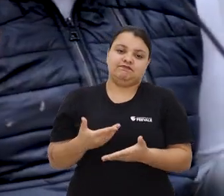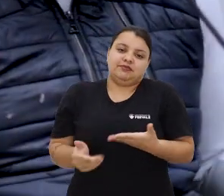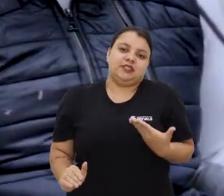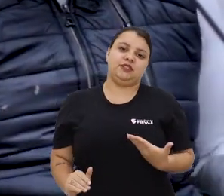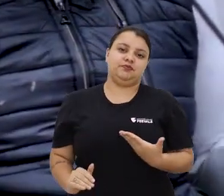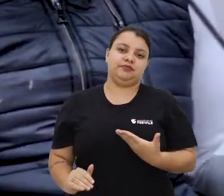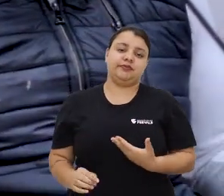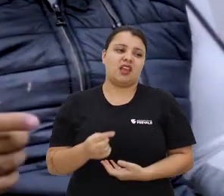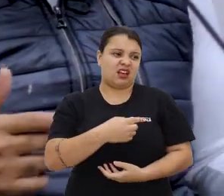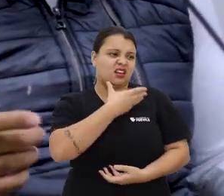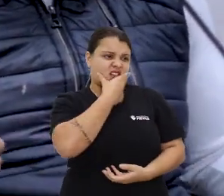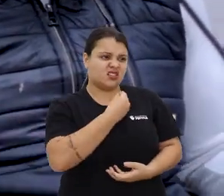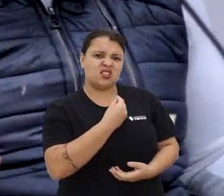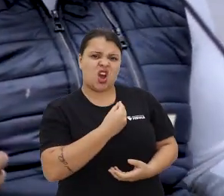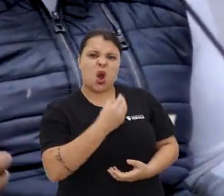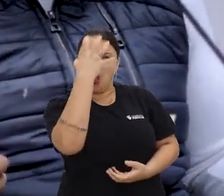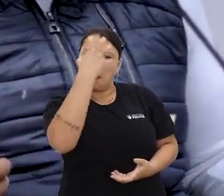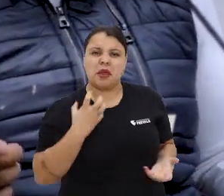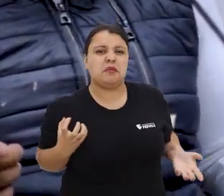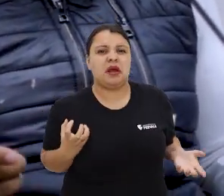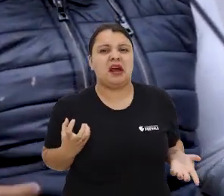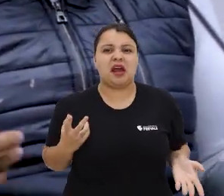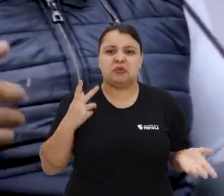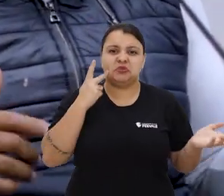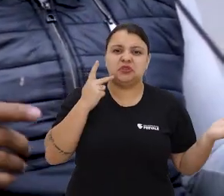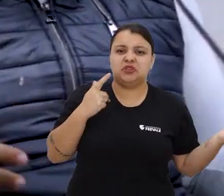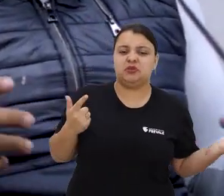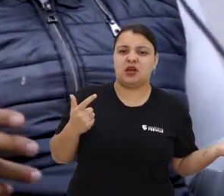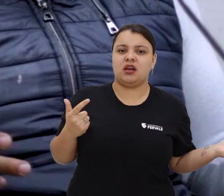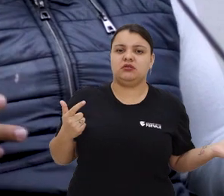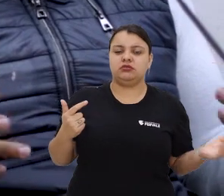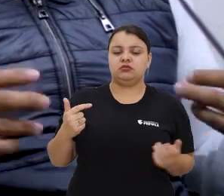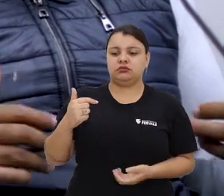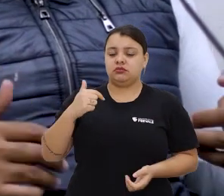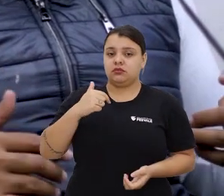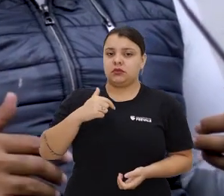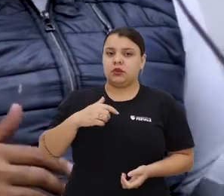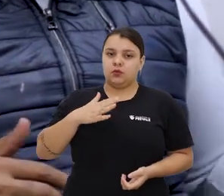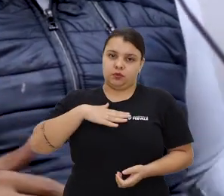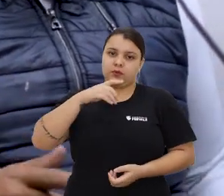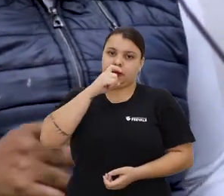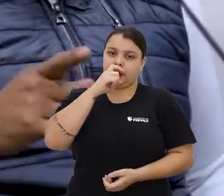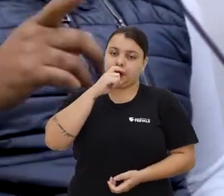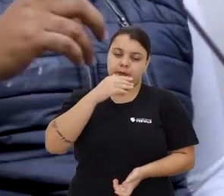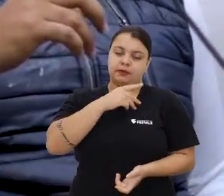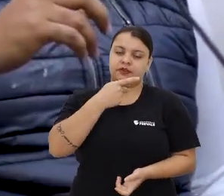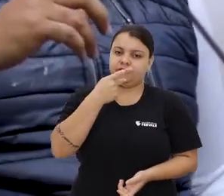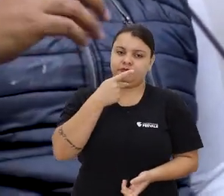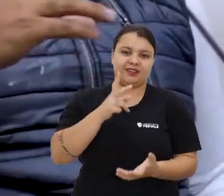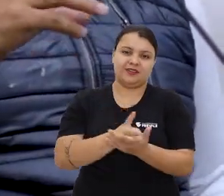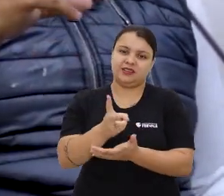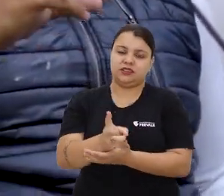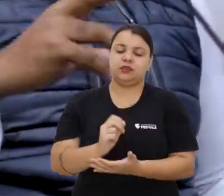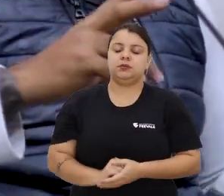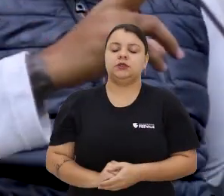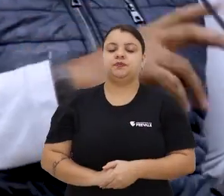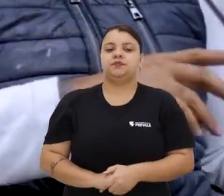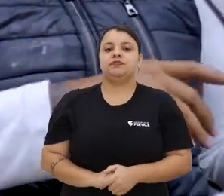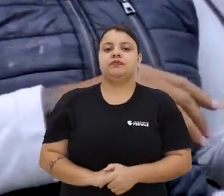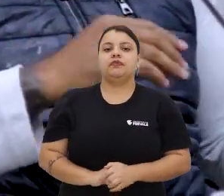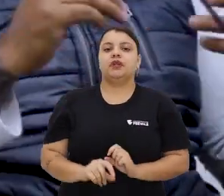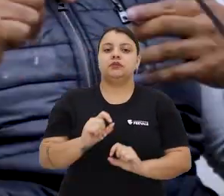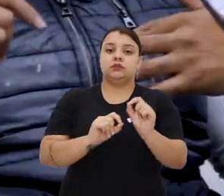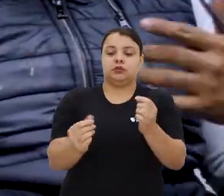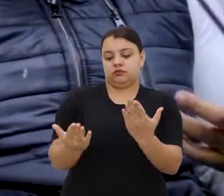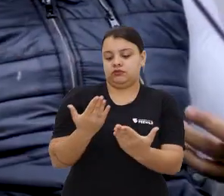é desequilibrado, raivoso, violento, né? E uma coisa que o meu falecido pai sempre dizia assim, que era uma